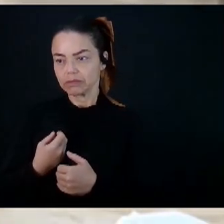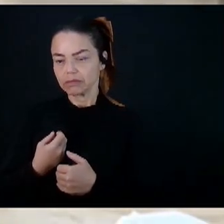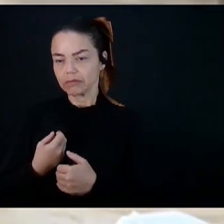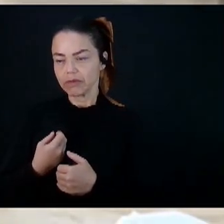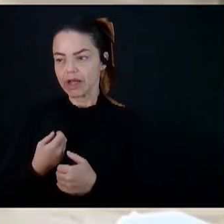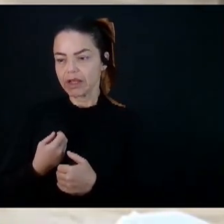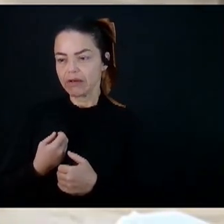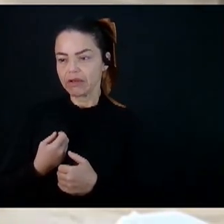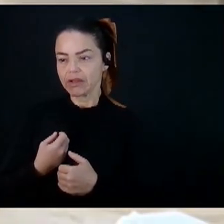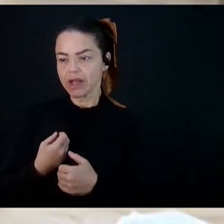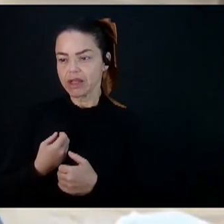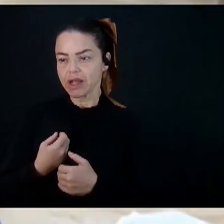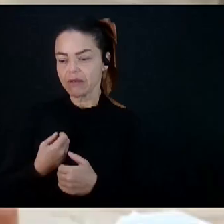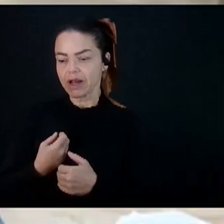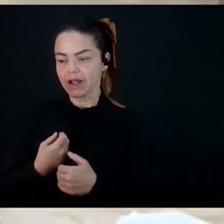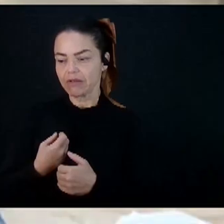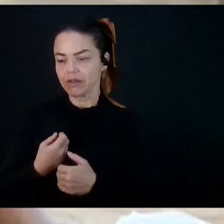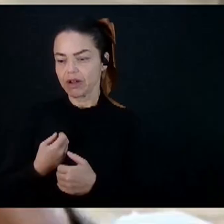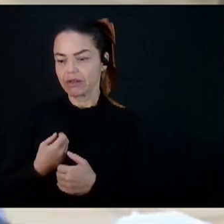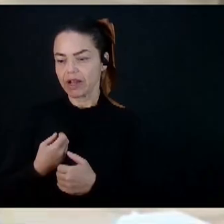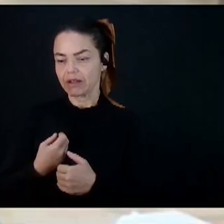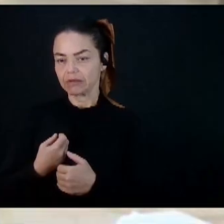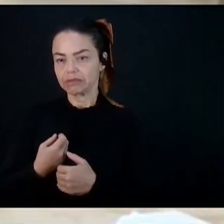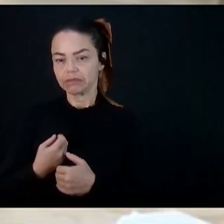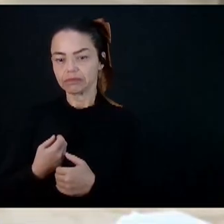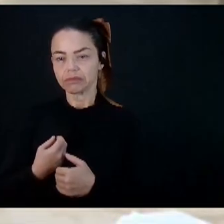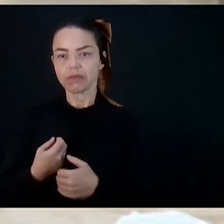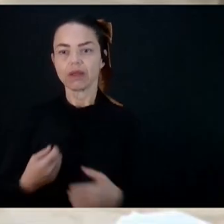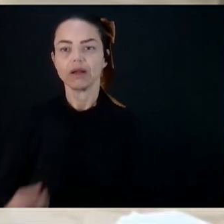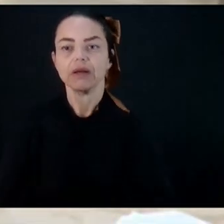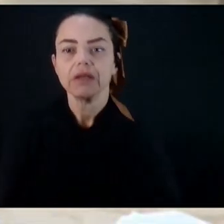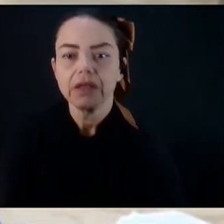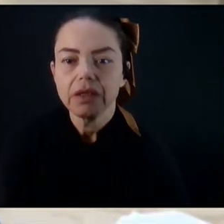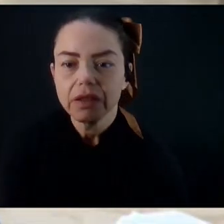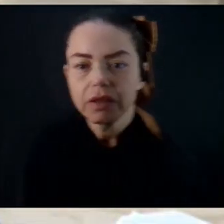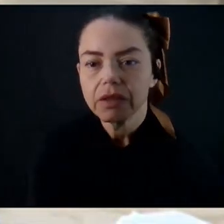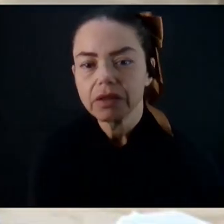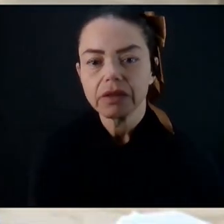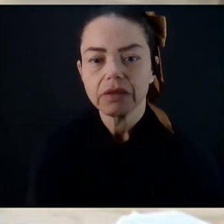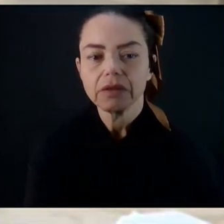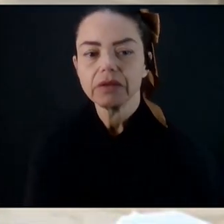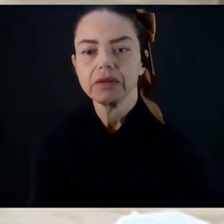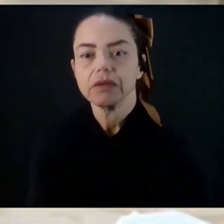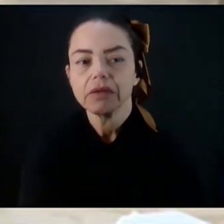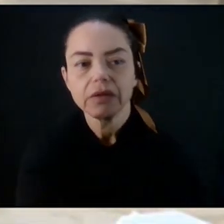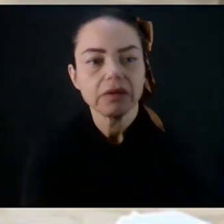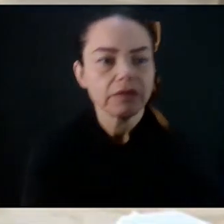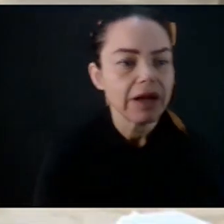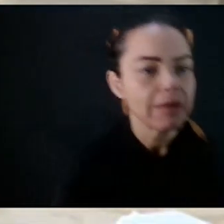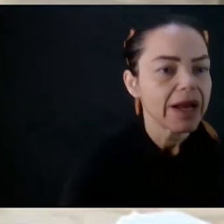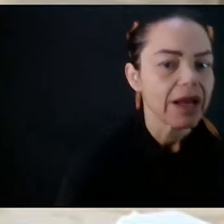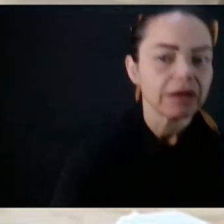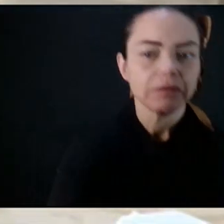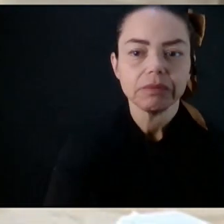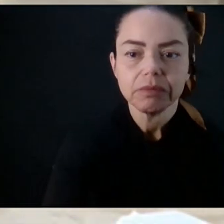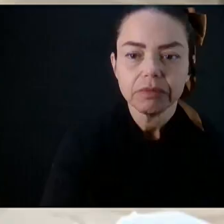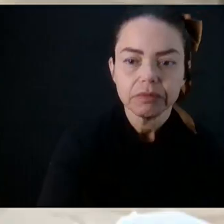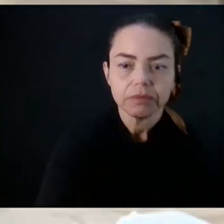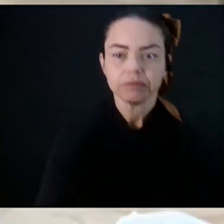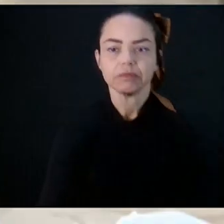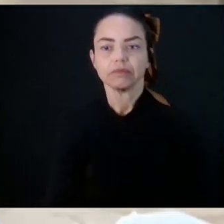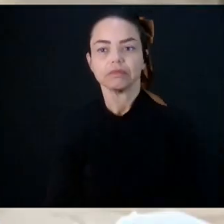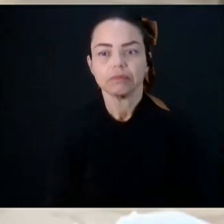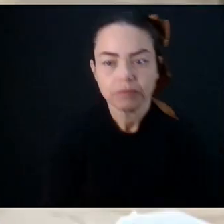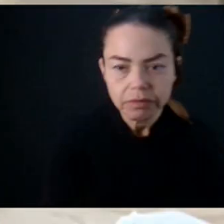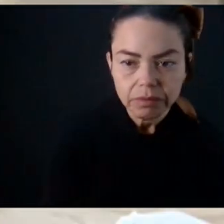enxergar um monte de coisas que estão inconscientes e que nos auxiliam tanto